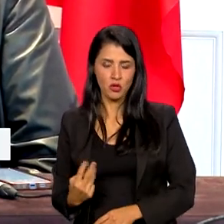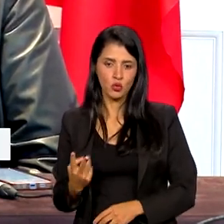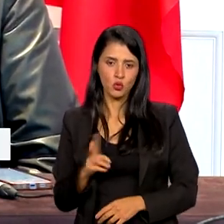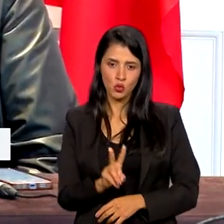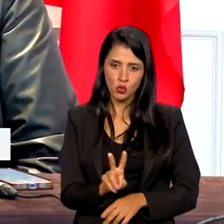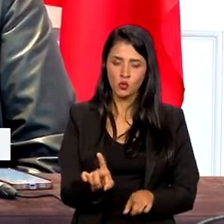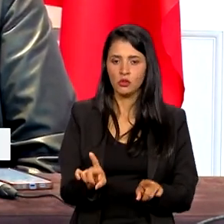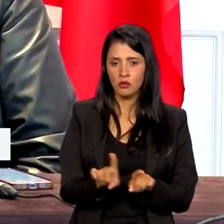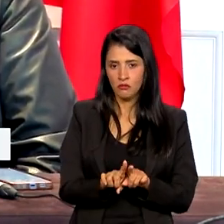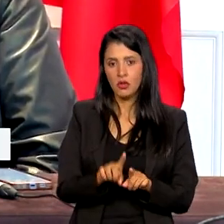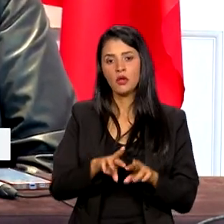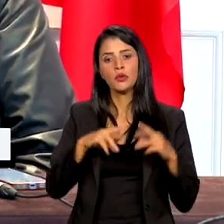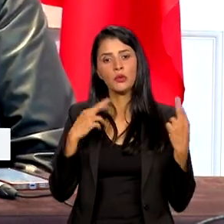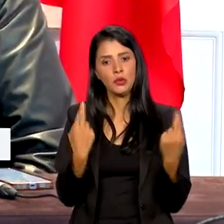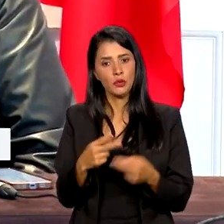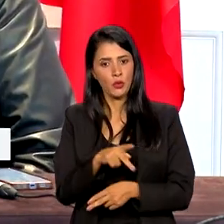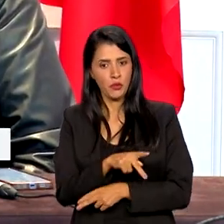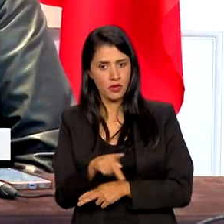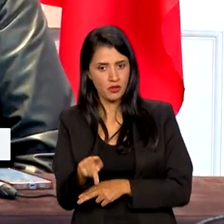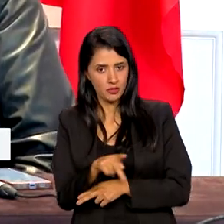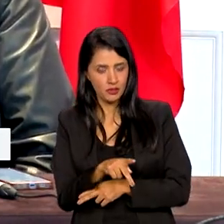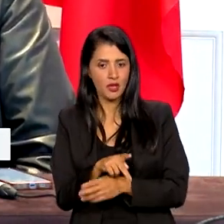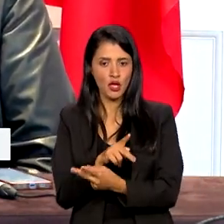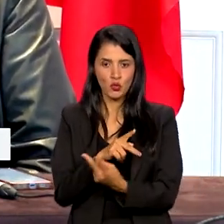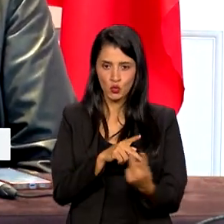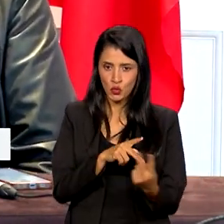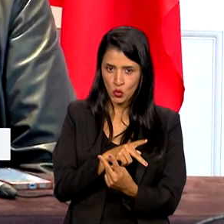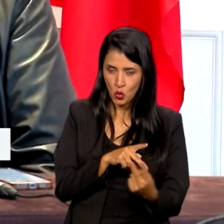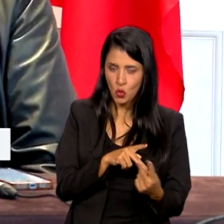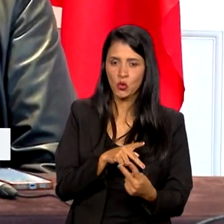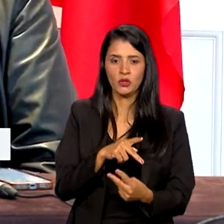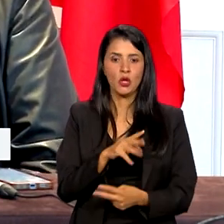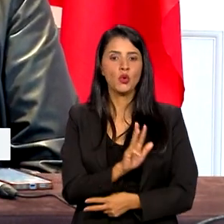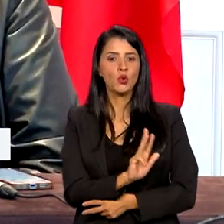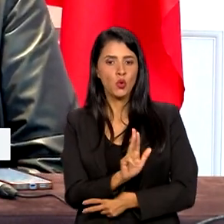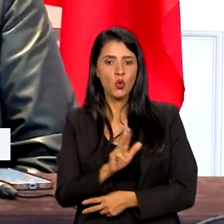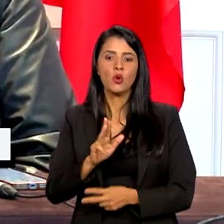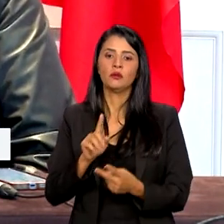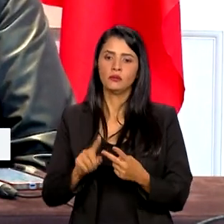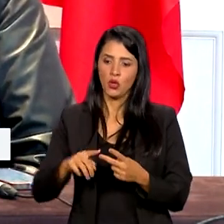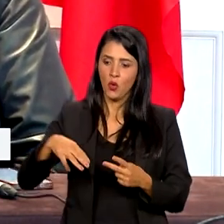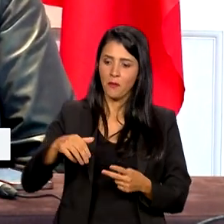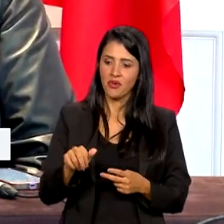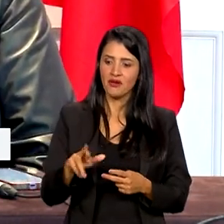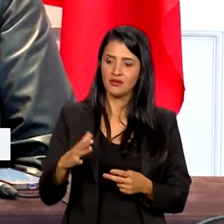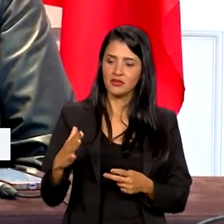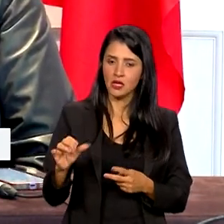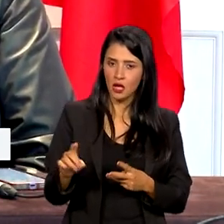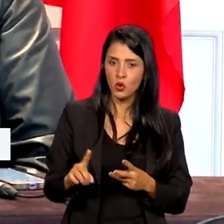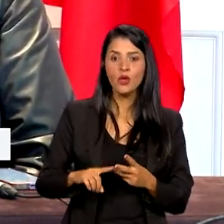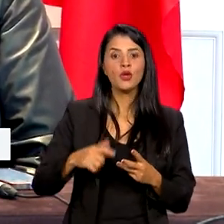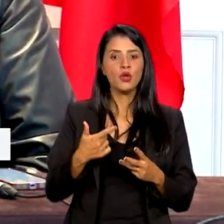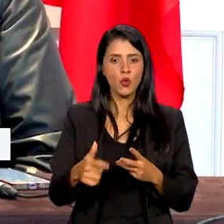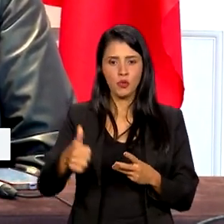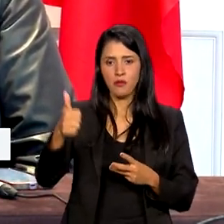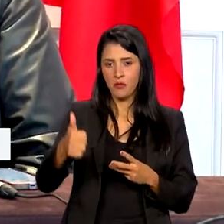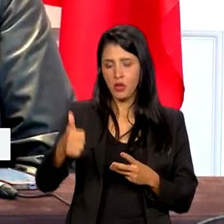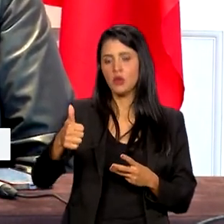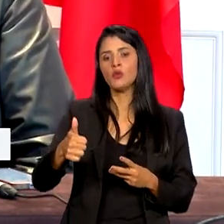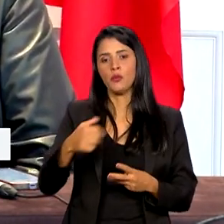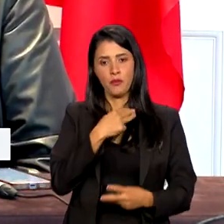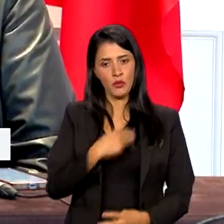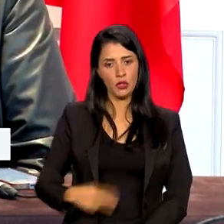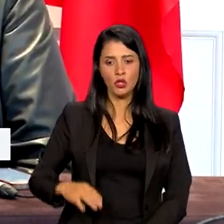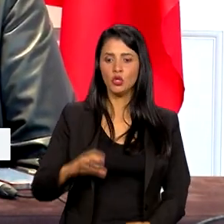do presidente Lula com o presidente Marcelo e do presidente Lula com o primeiro-ministro Antônio Costa,